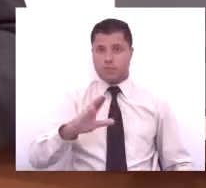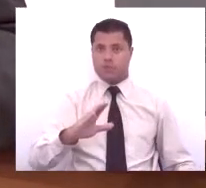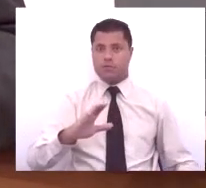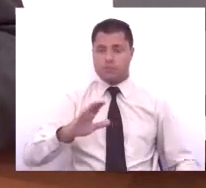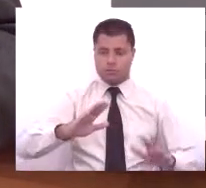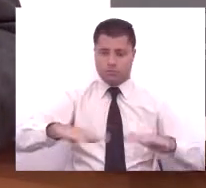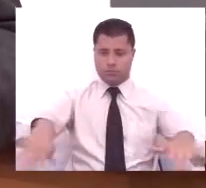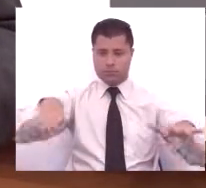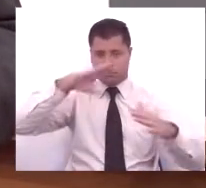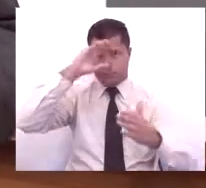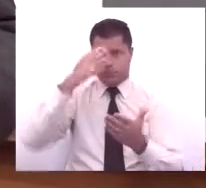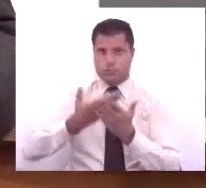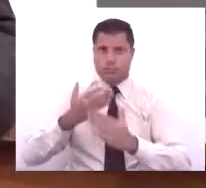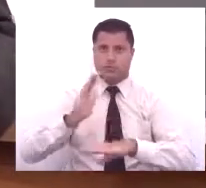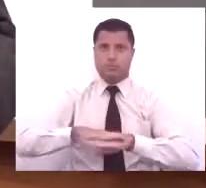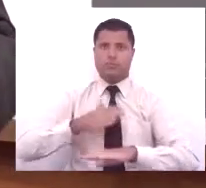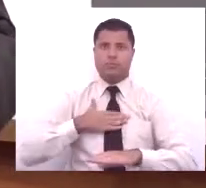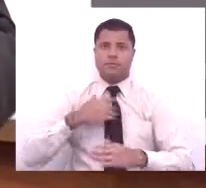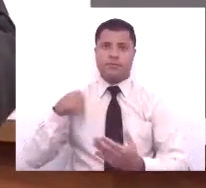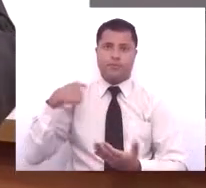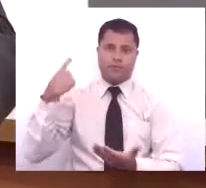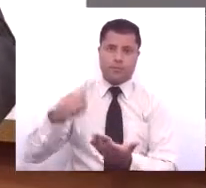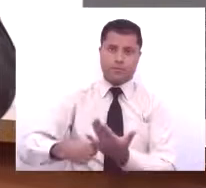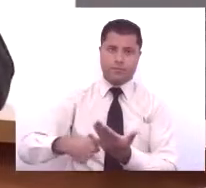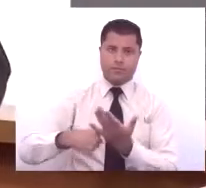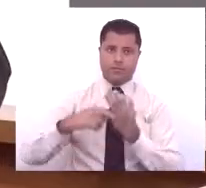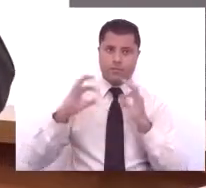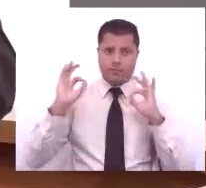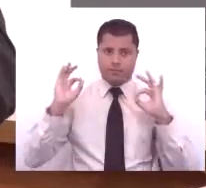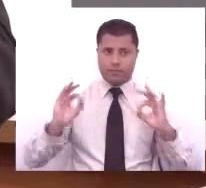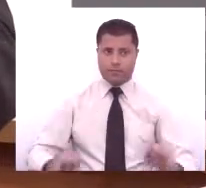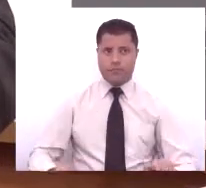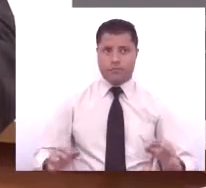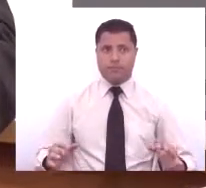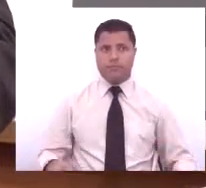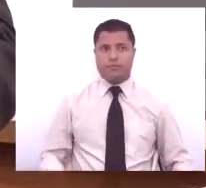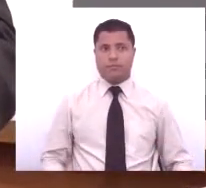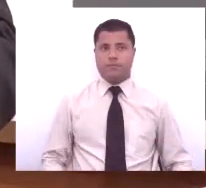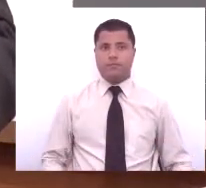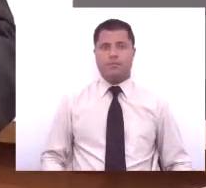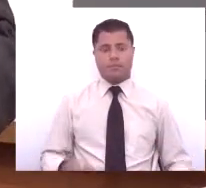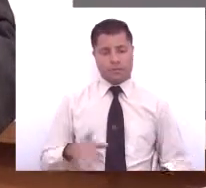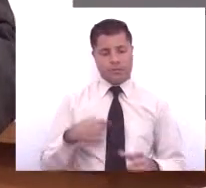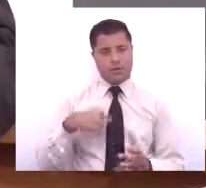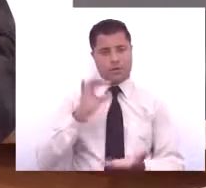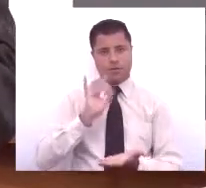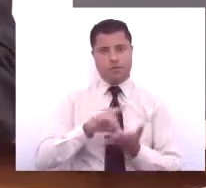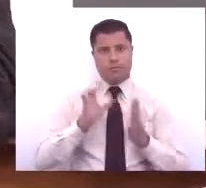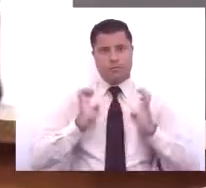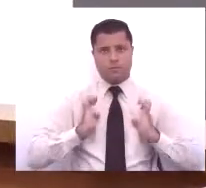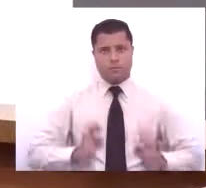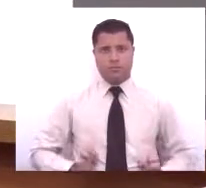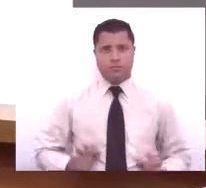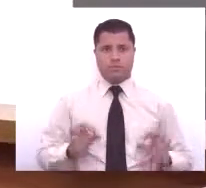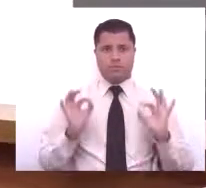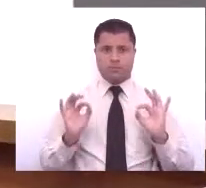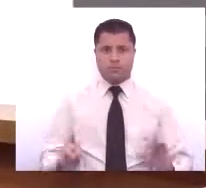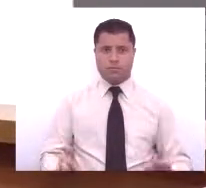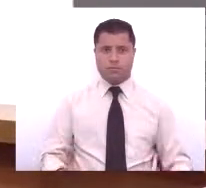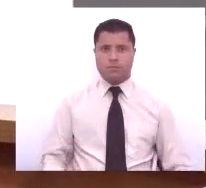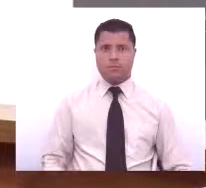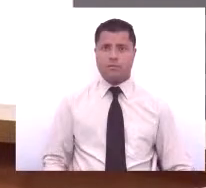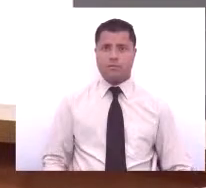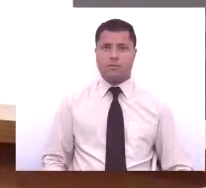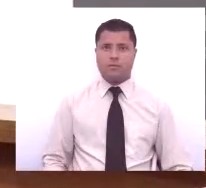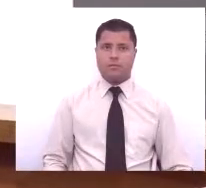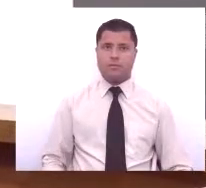de minhas ações e no meu compromisso com a verdade e com a ética no trato com a coisa pública. E